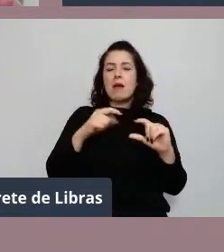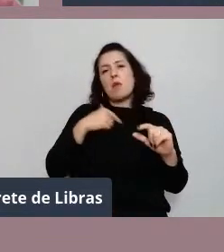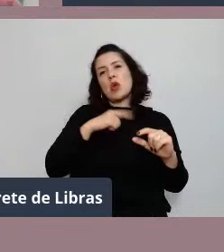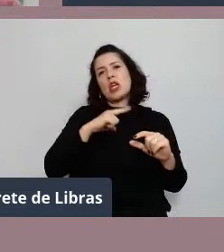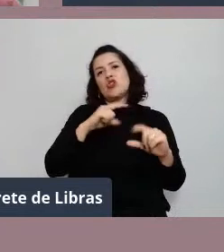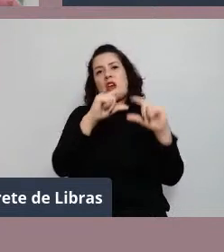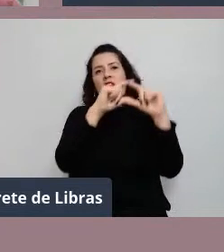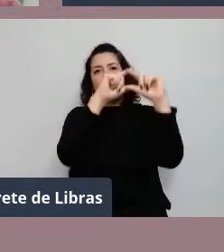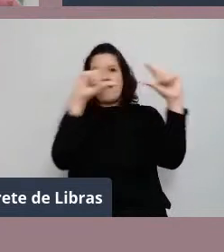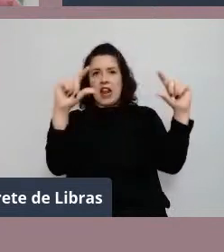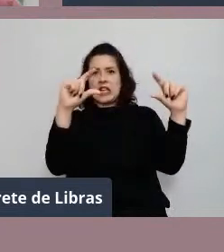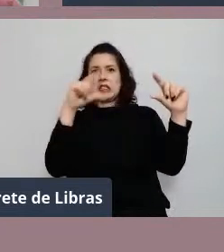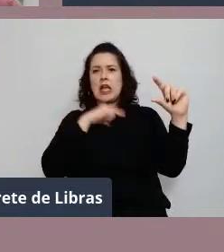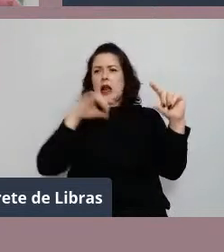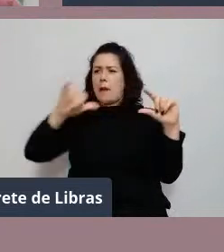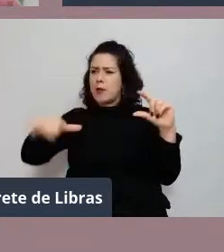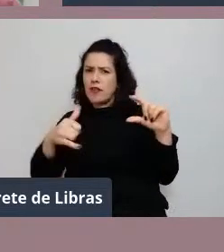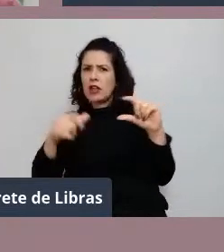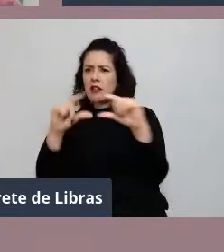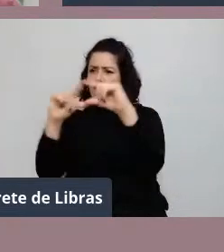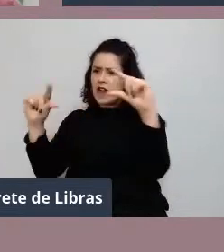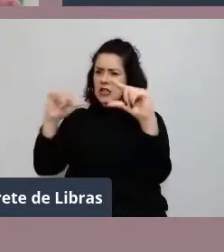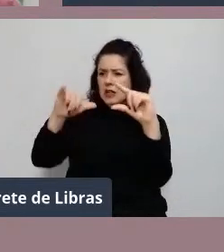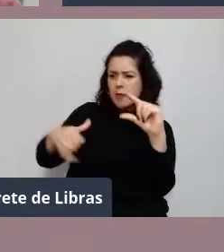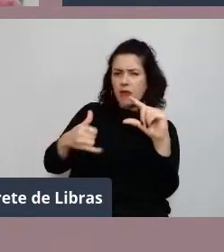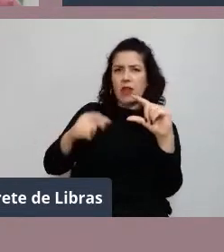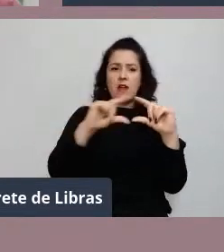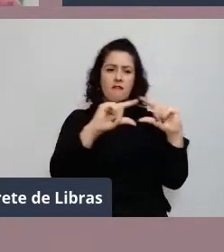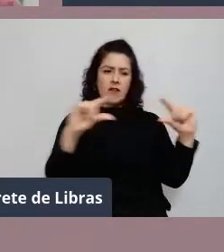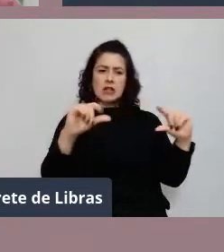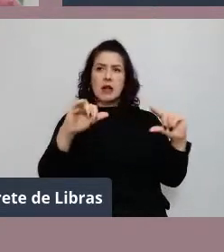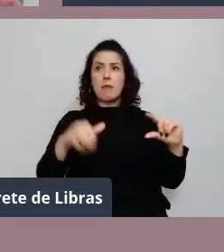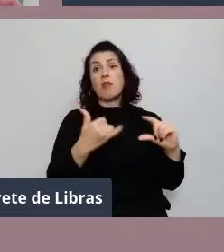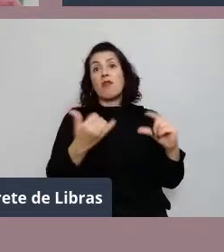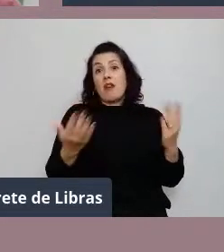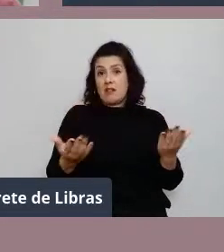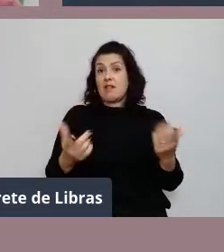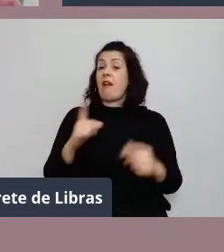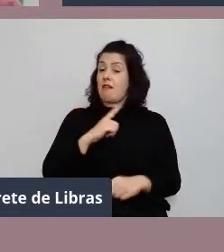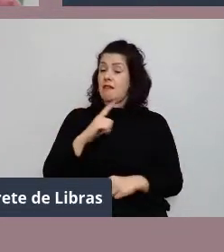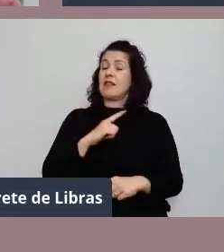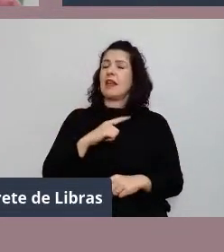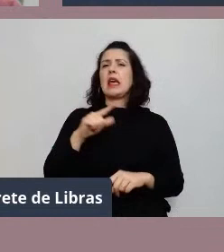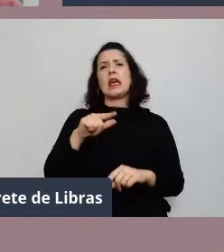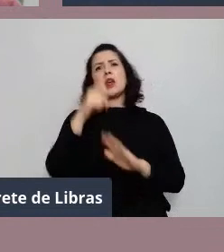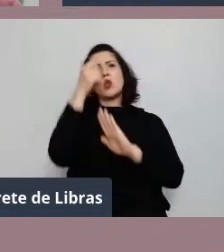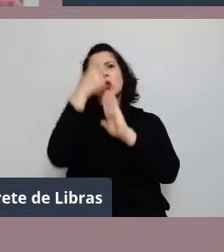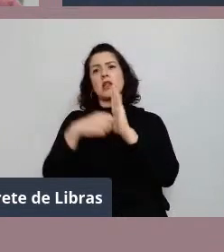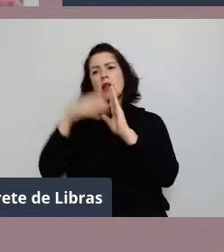criando e que depois ela vai colocando ali, né, fazendo esses enxertos.